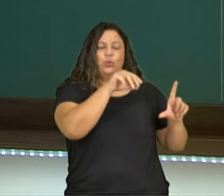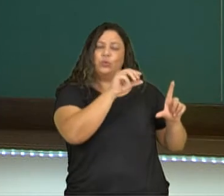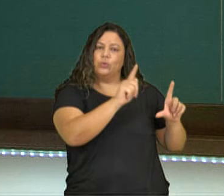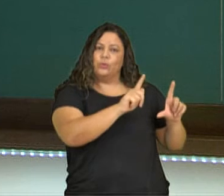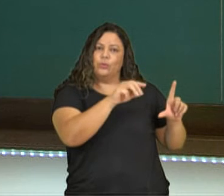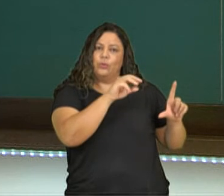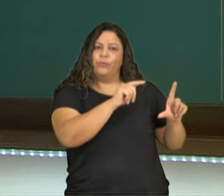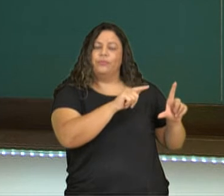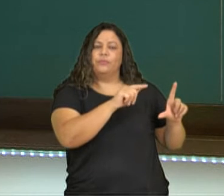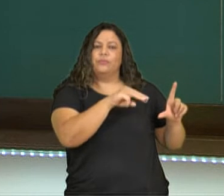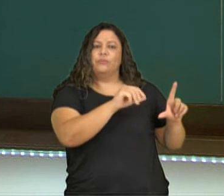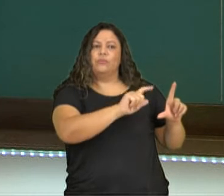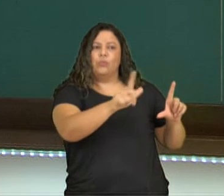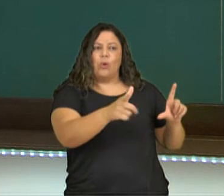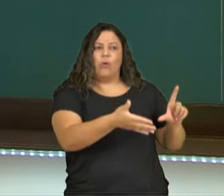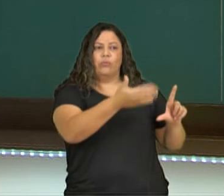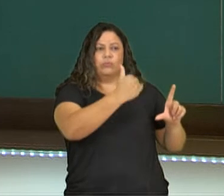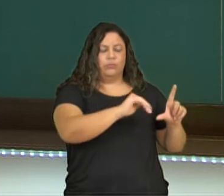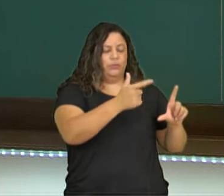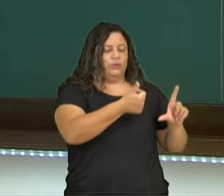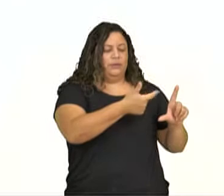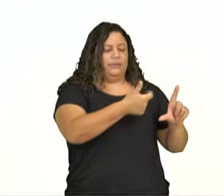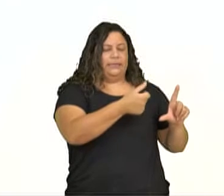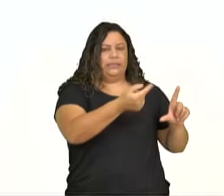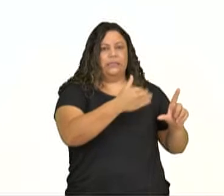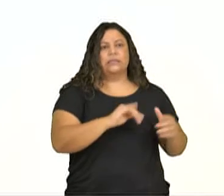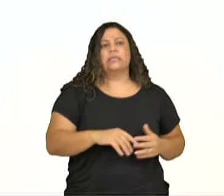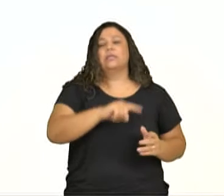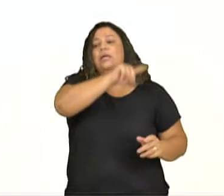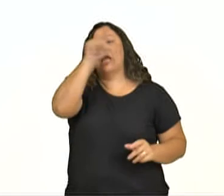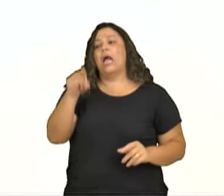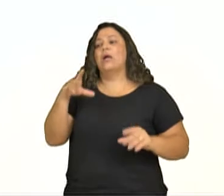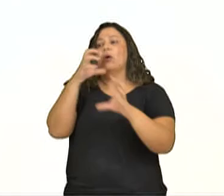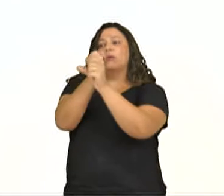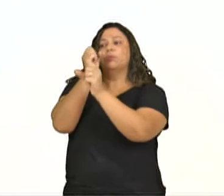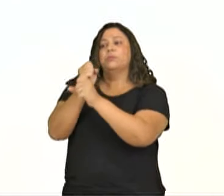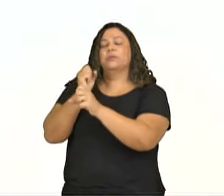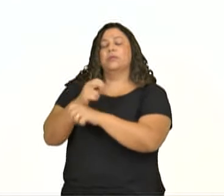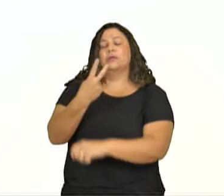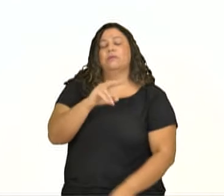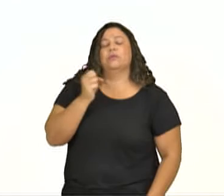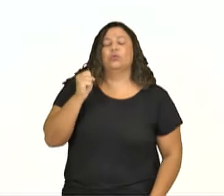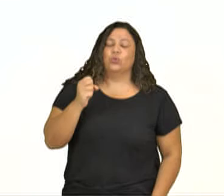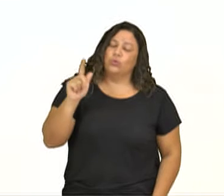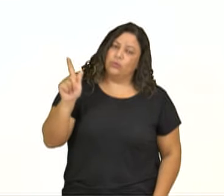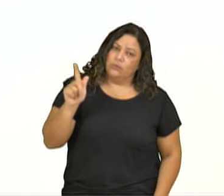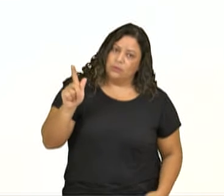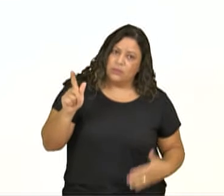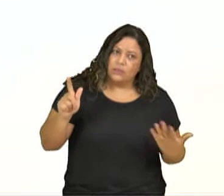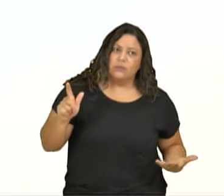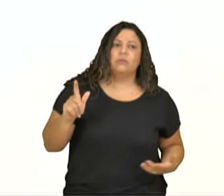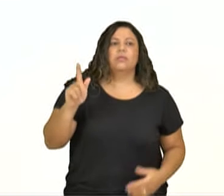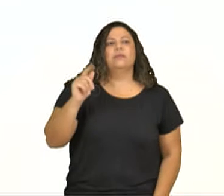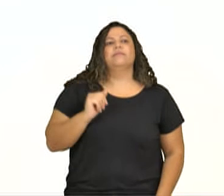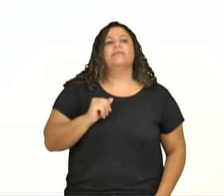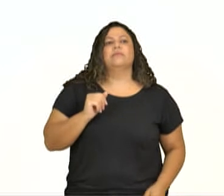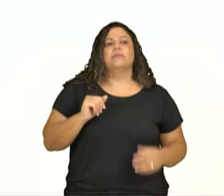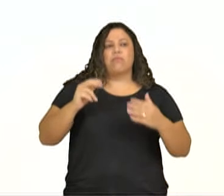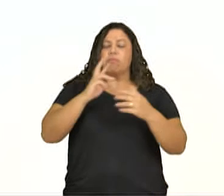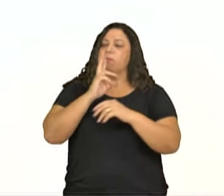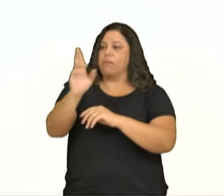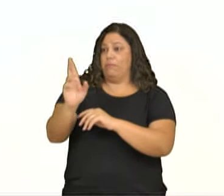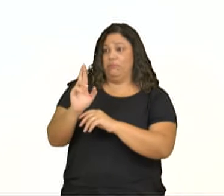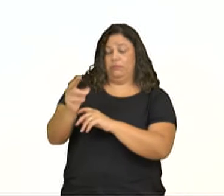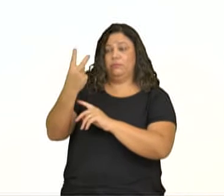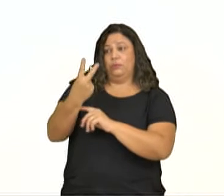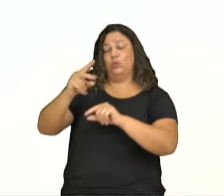e da amônia 17. Vamos aos cálculos? Então, olha aqui, ó, 28 gramas de gás nitrogênio produz